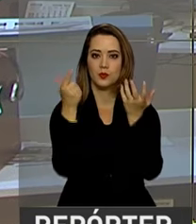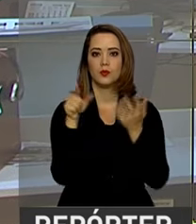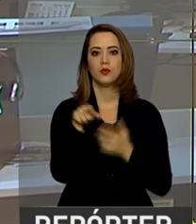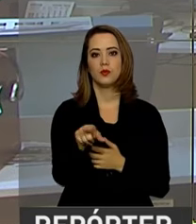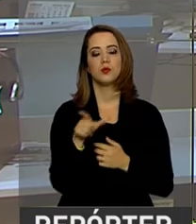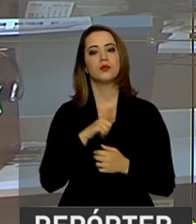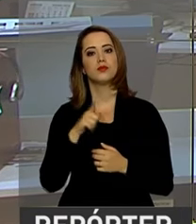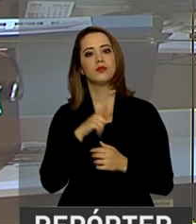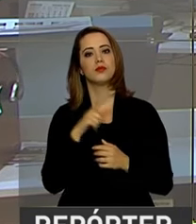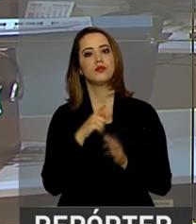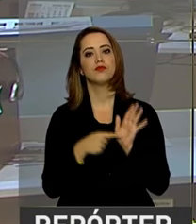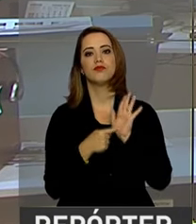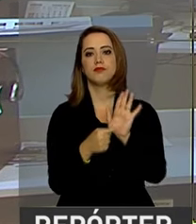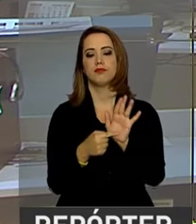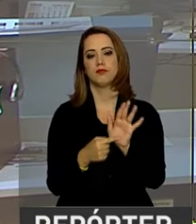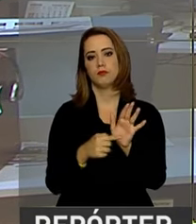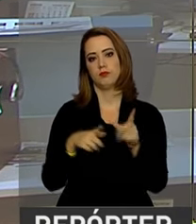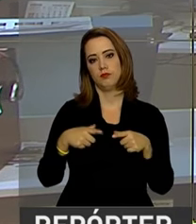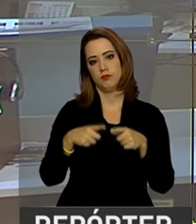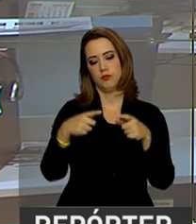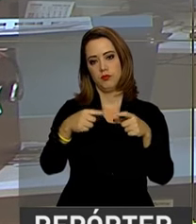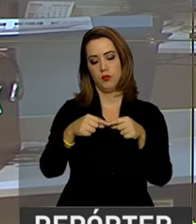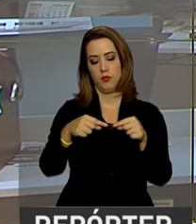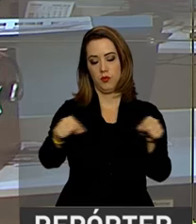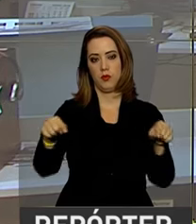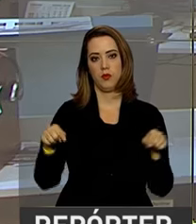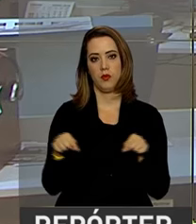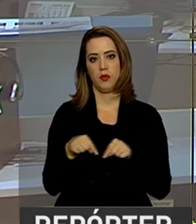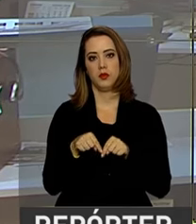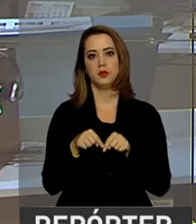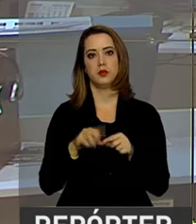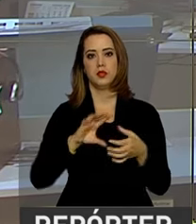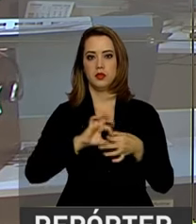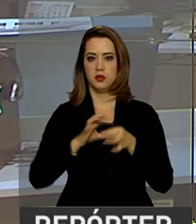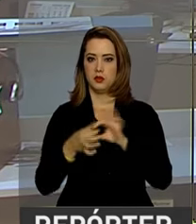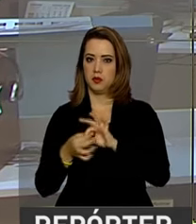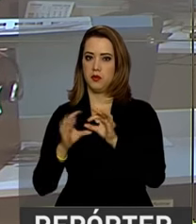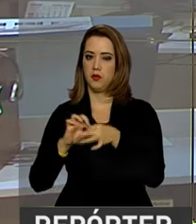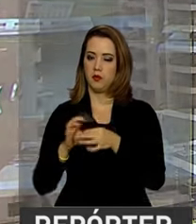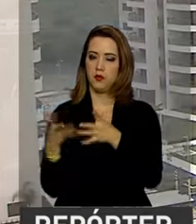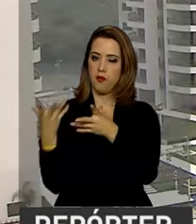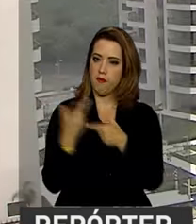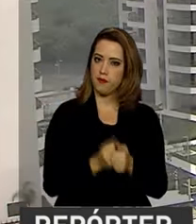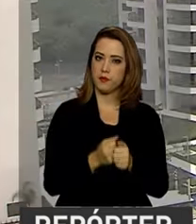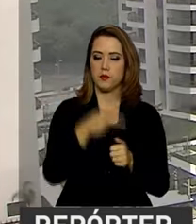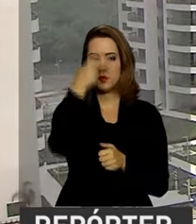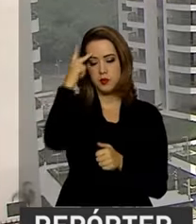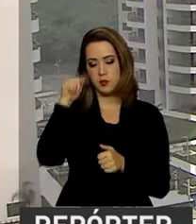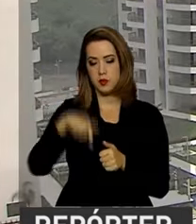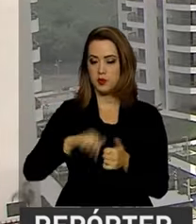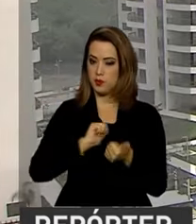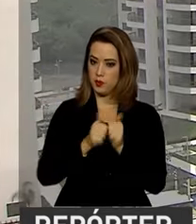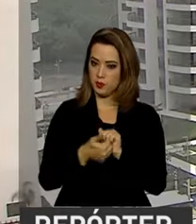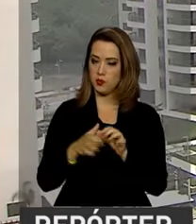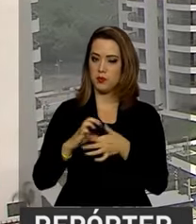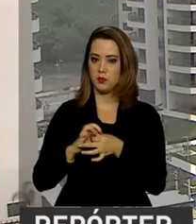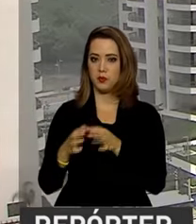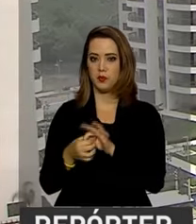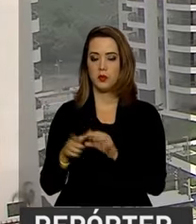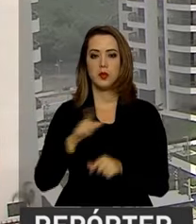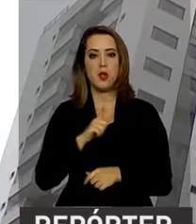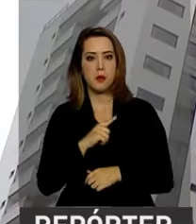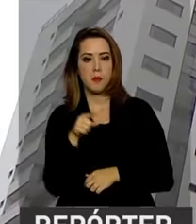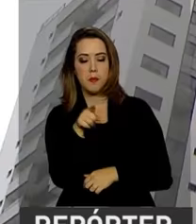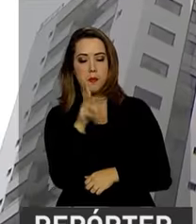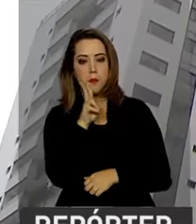a apresentação da Vila Olímpica que vai abrigar os atletas participantes dos jogos. A vila tem tamanho de